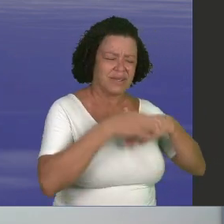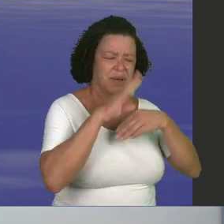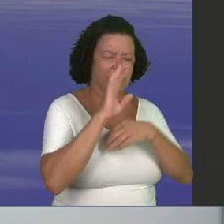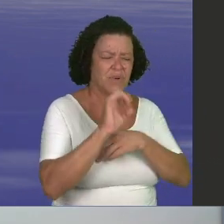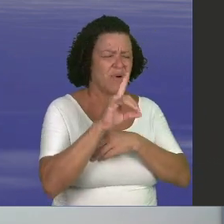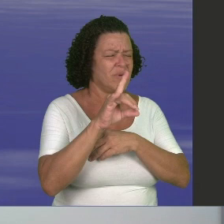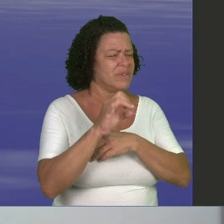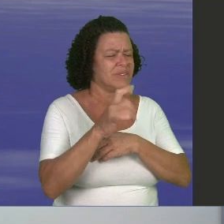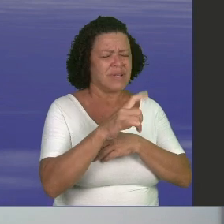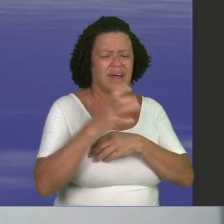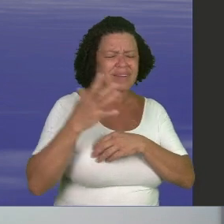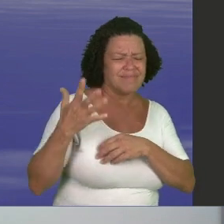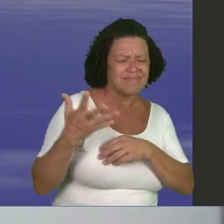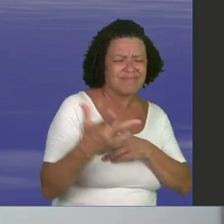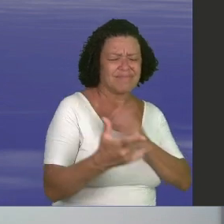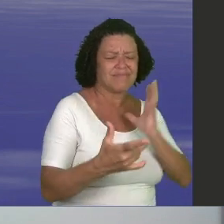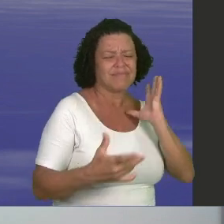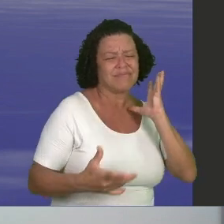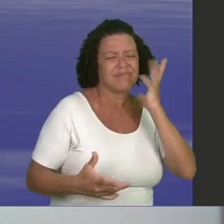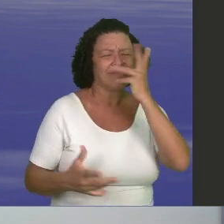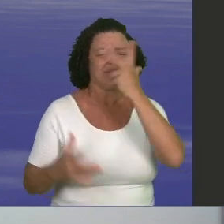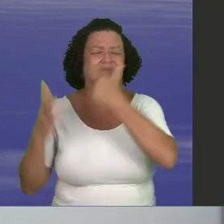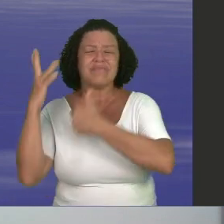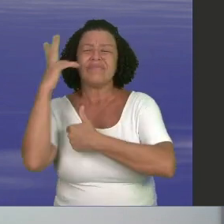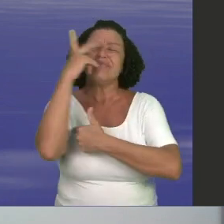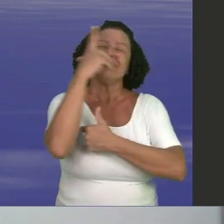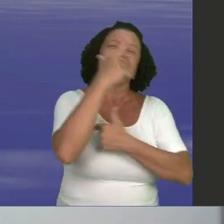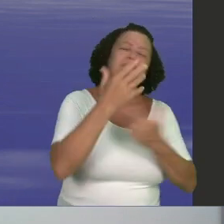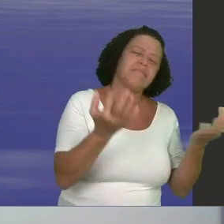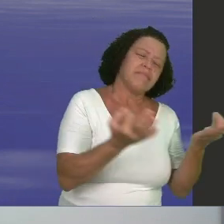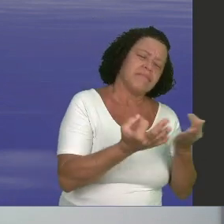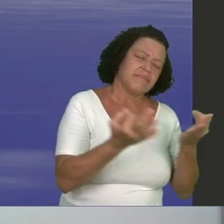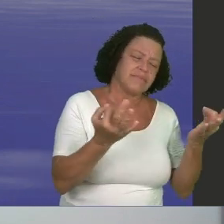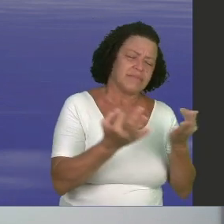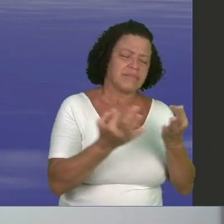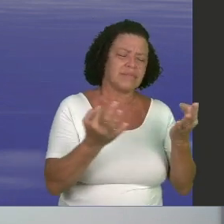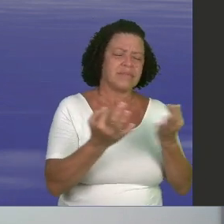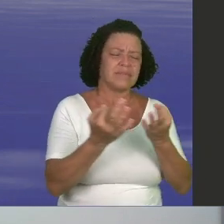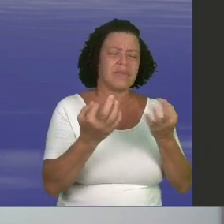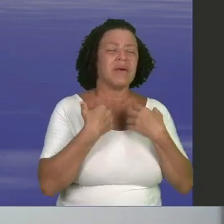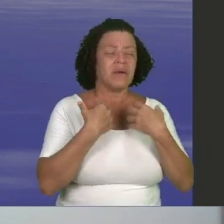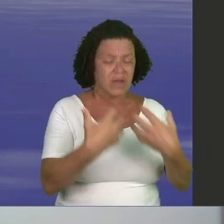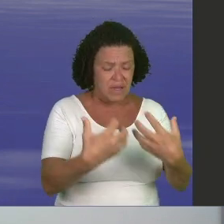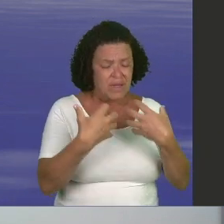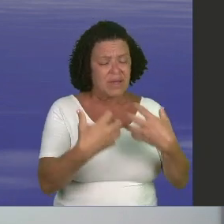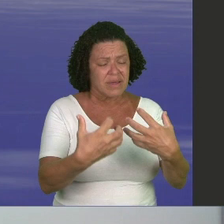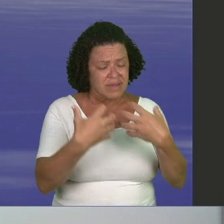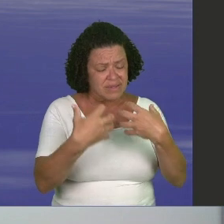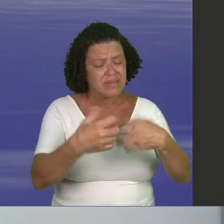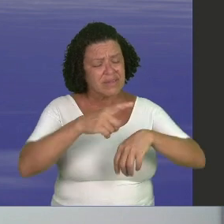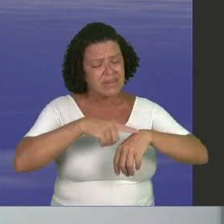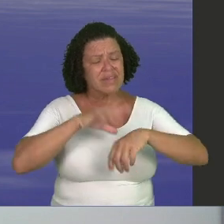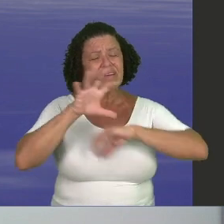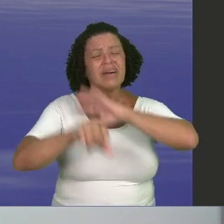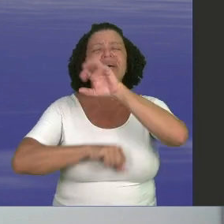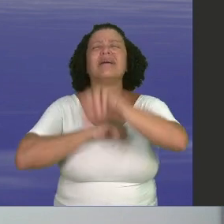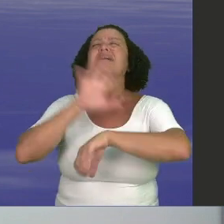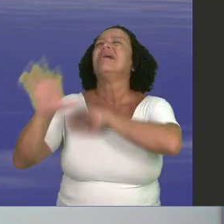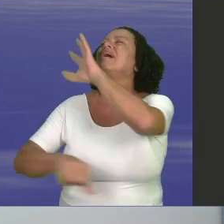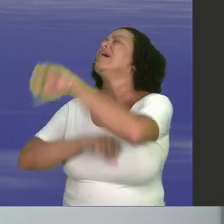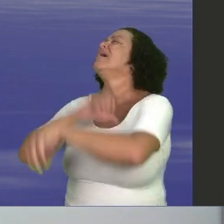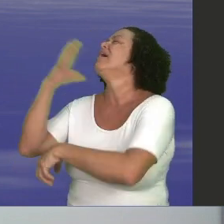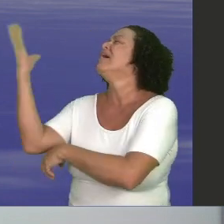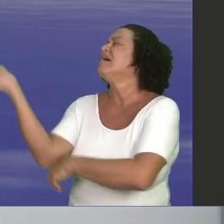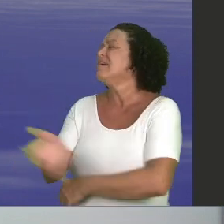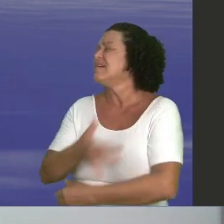ó beleza, ó perfeição. E queremos, de alguma sorte, alcançar a vossa